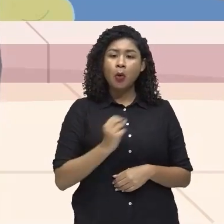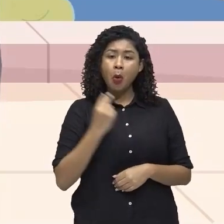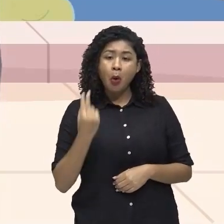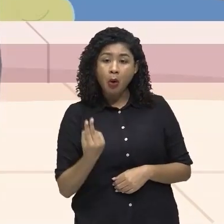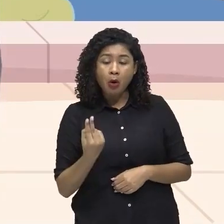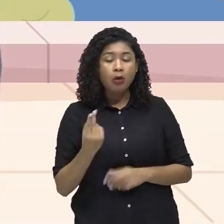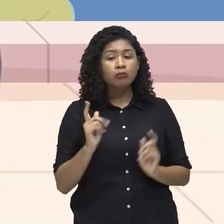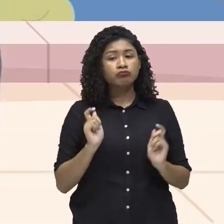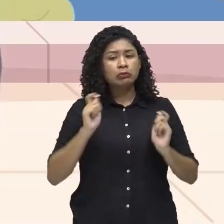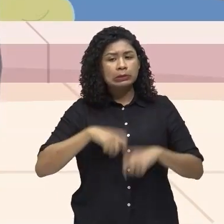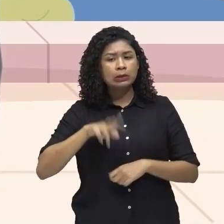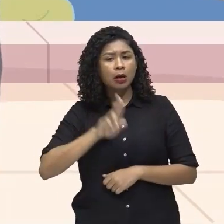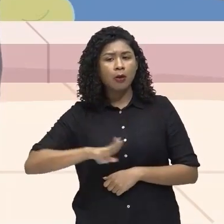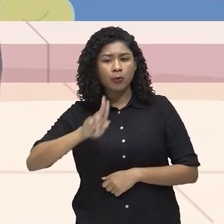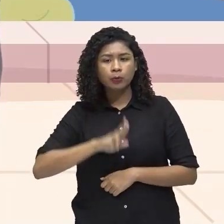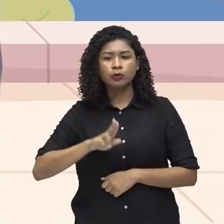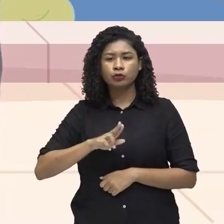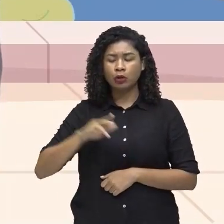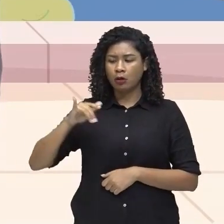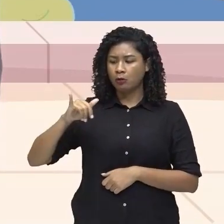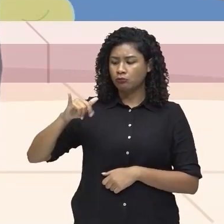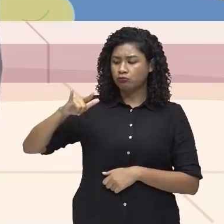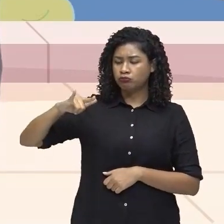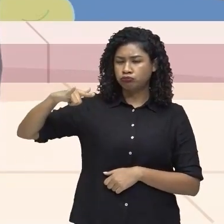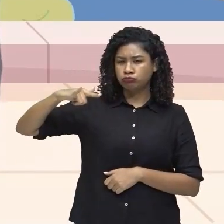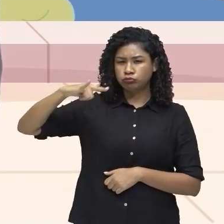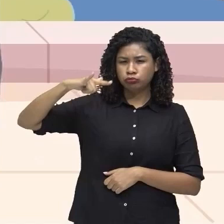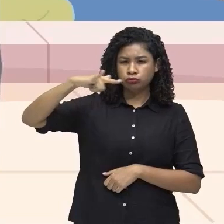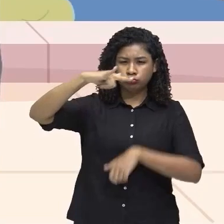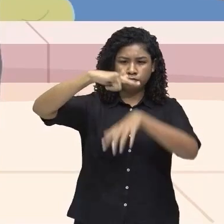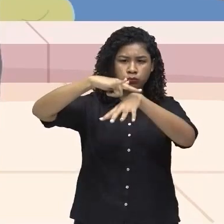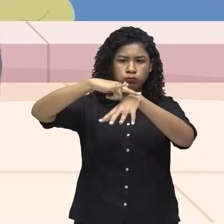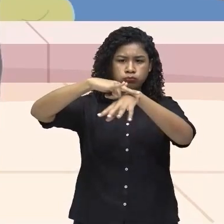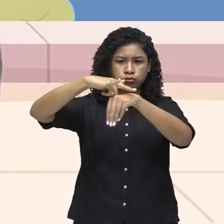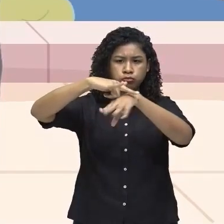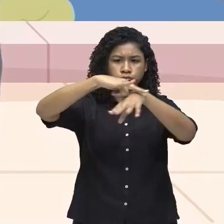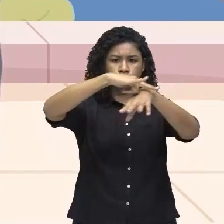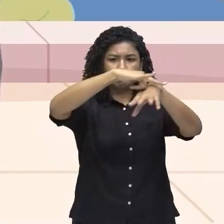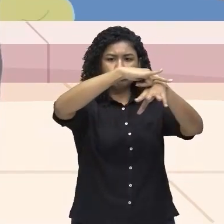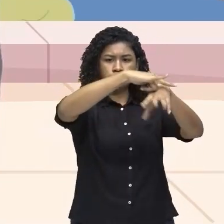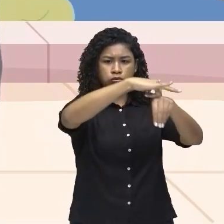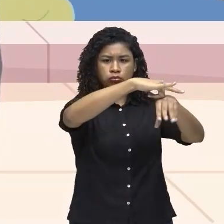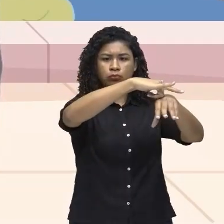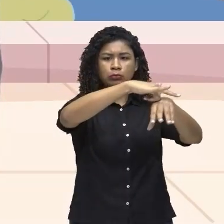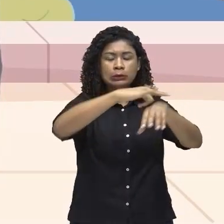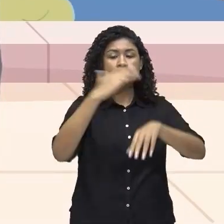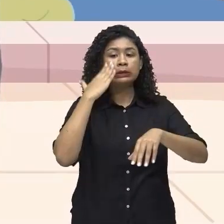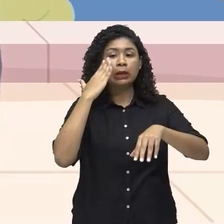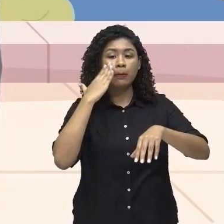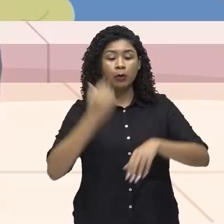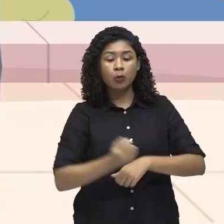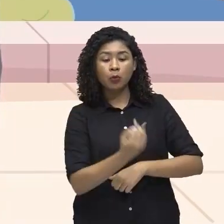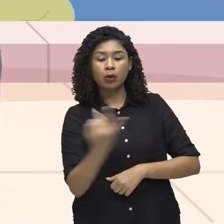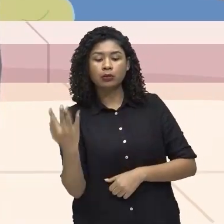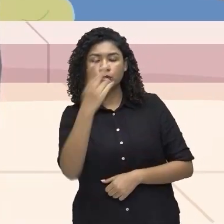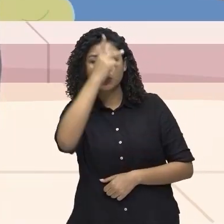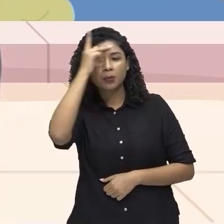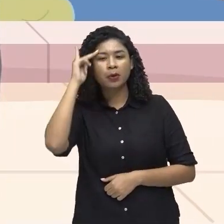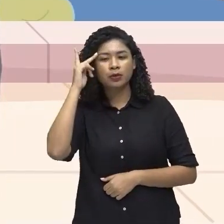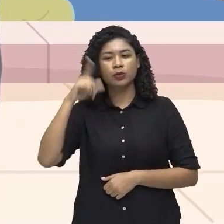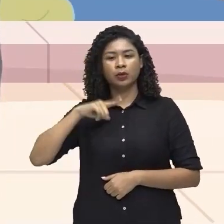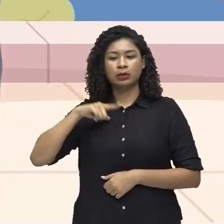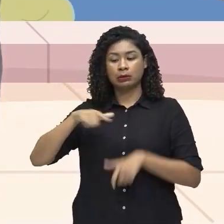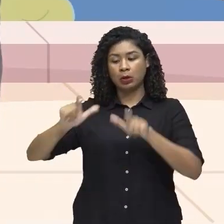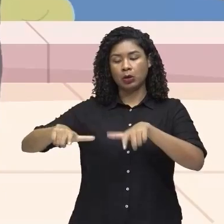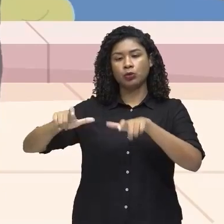né, colocar ali vários drones para observar por cima a quantidade de pessoas que estão ali reunidas e isso trazer para a gente